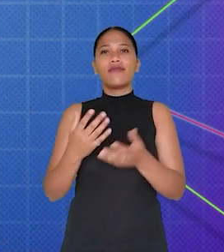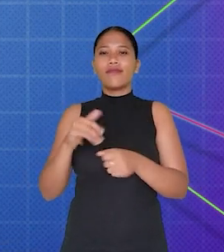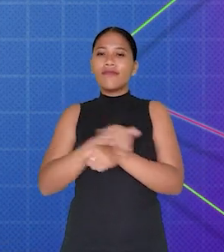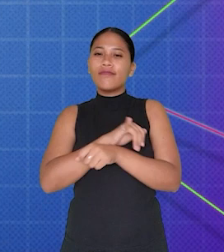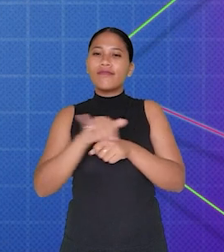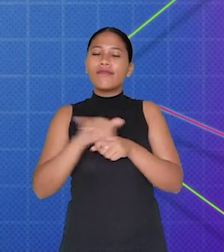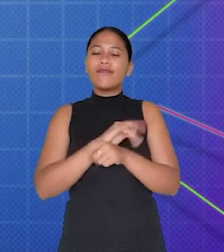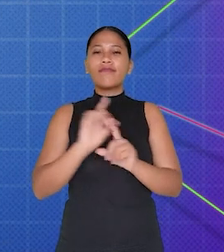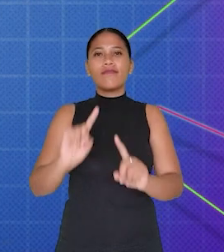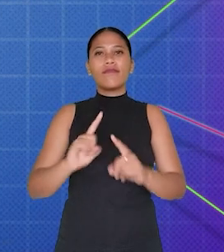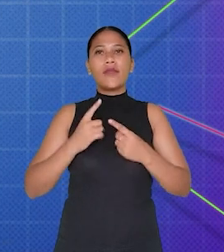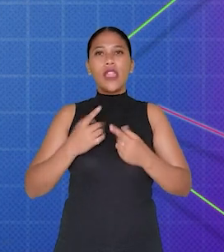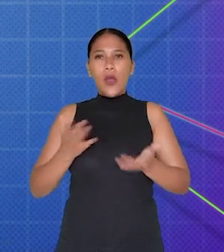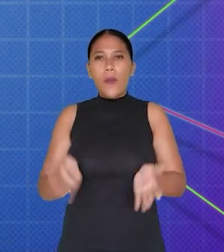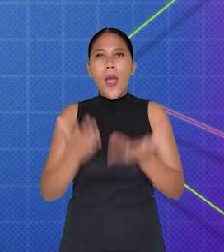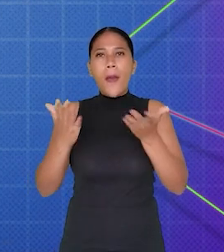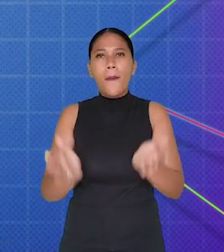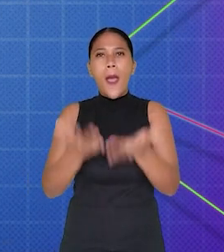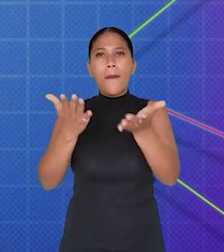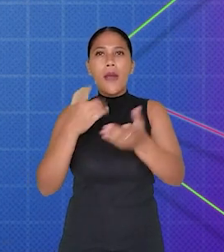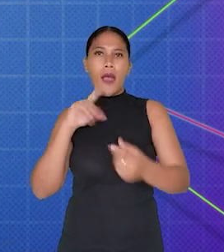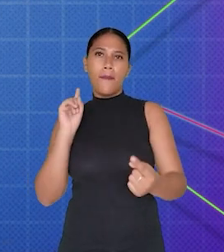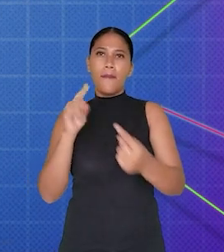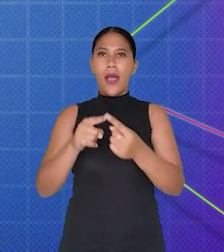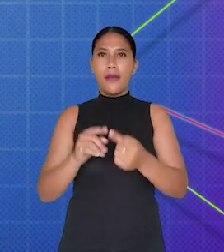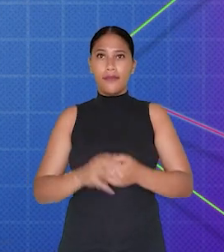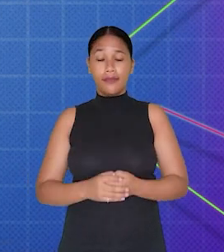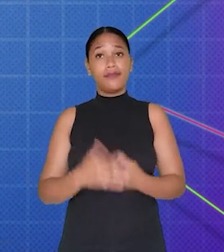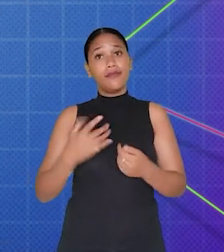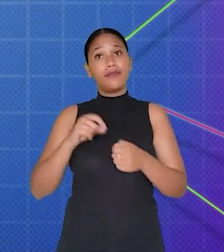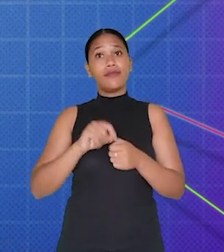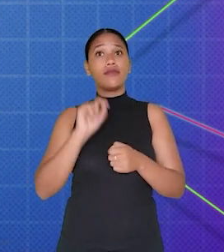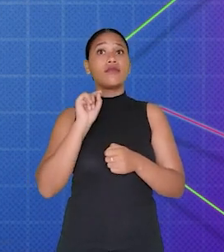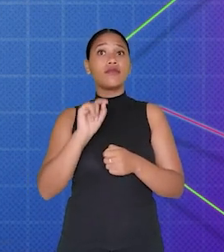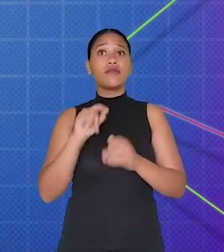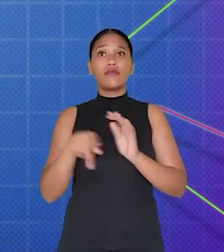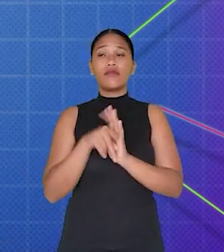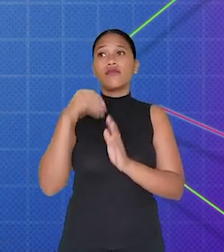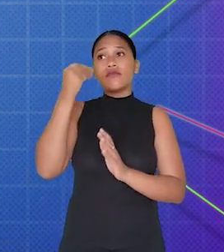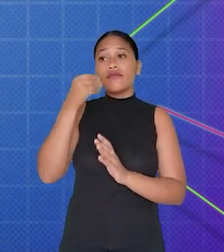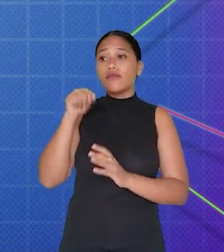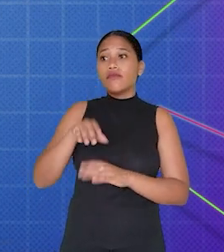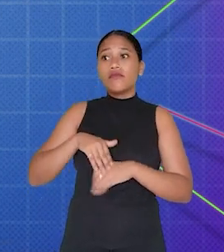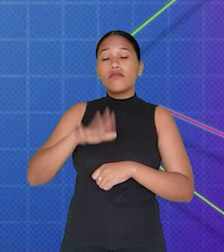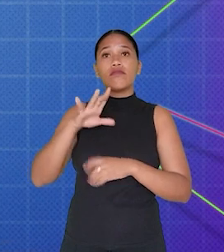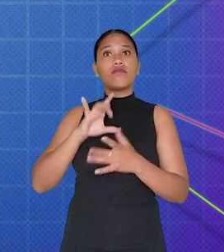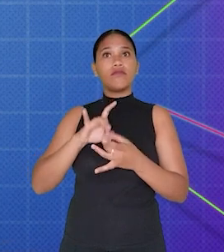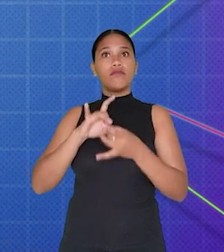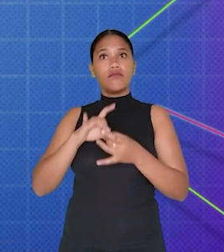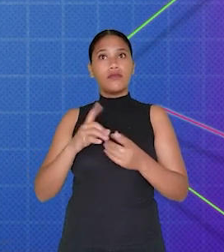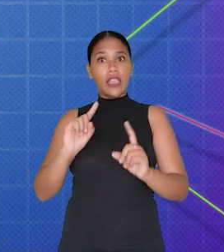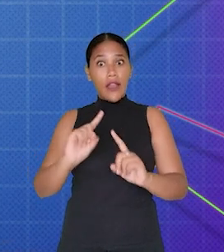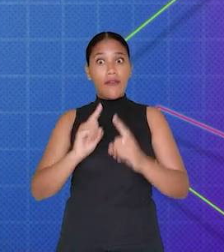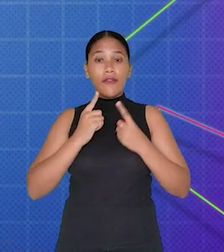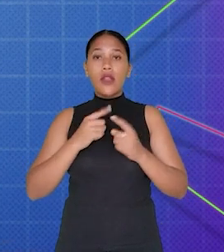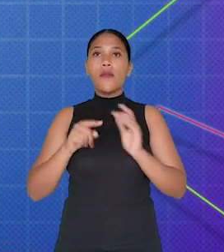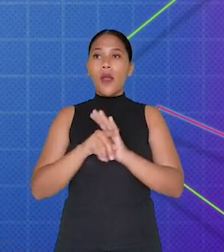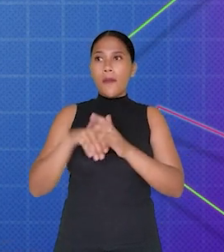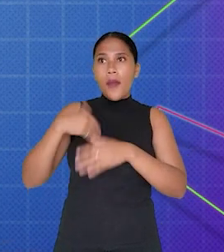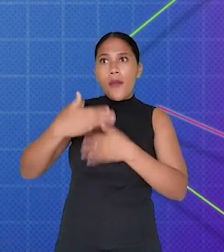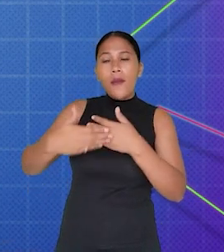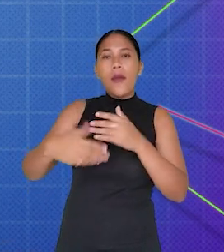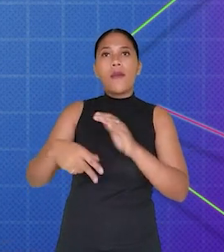criar mecânicas e desafios que incentivem e motivem os jogadores a alcançá-los. Isso faz com que a experiência do jogo seja mais envolvente e